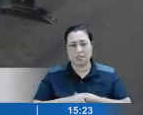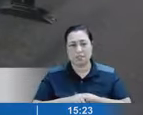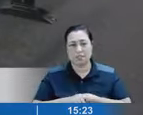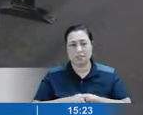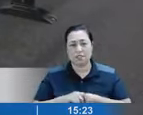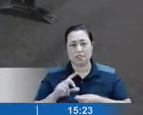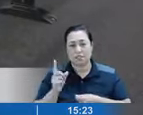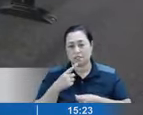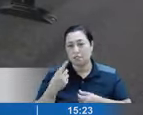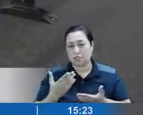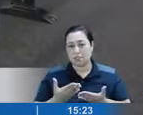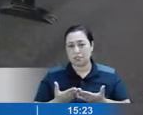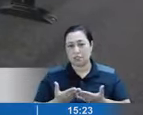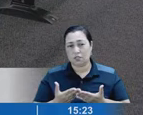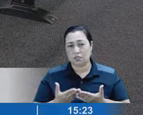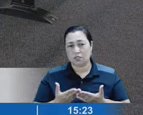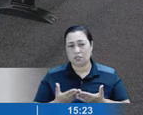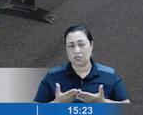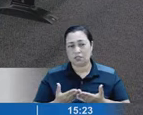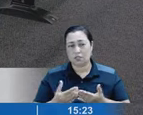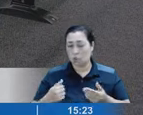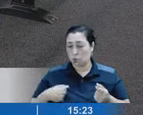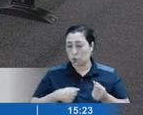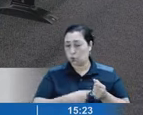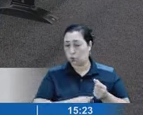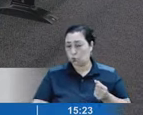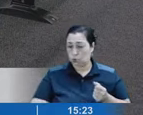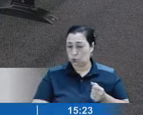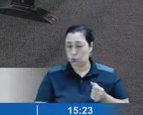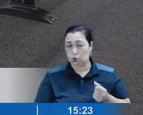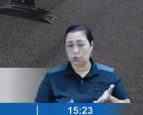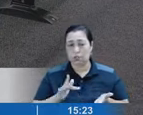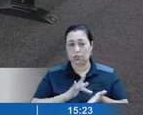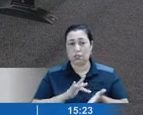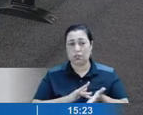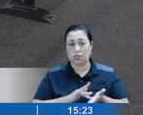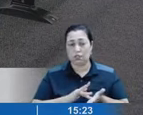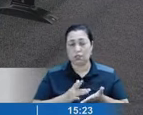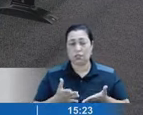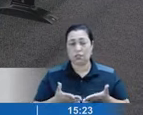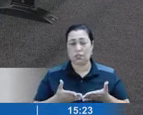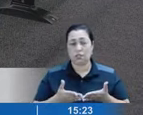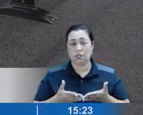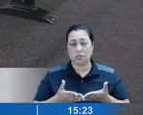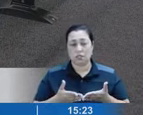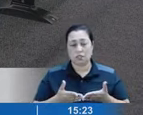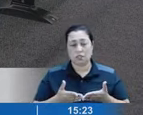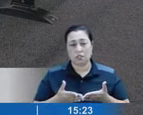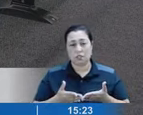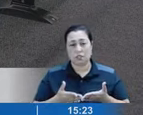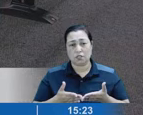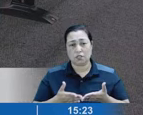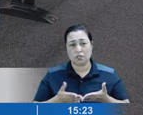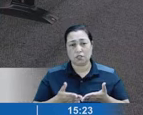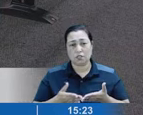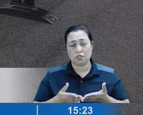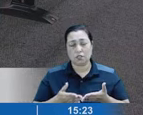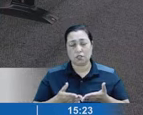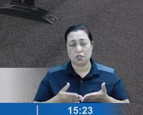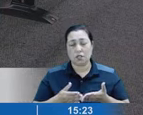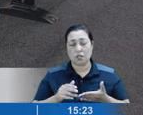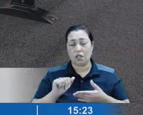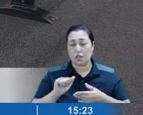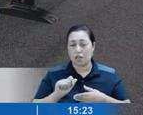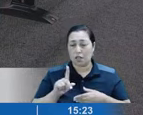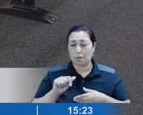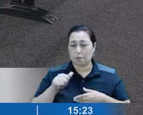gente considera um intestino grosso, na verdade, começa no seco, né? Isso. E o apêndice também faz